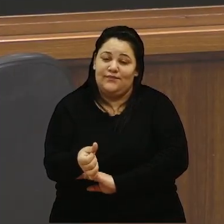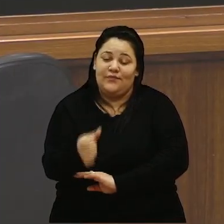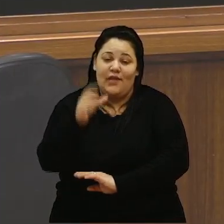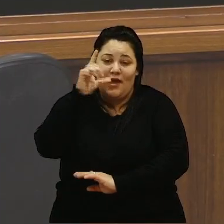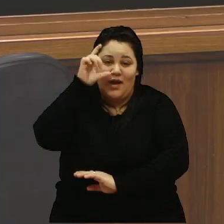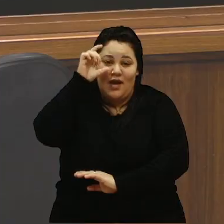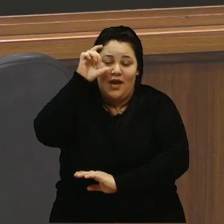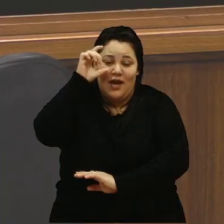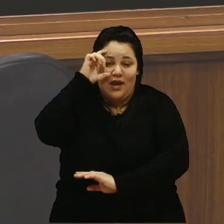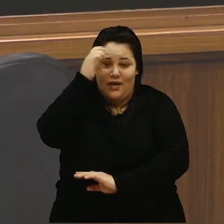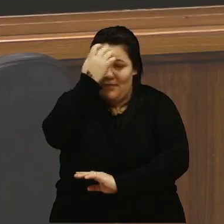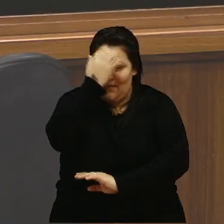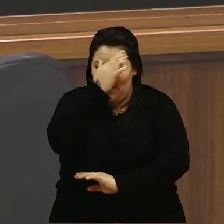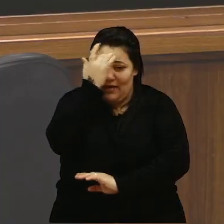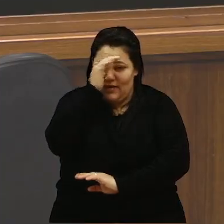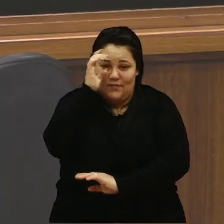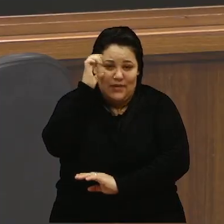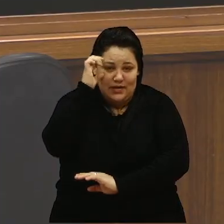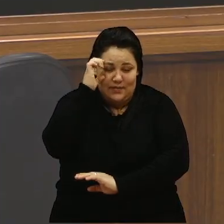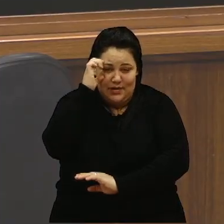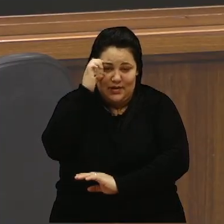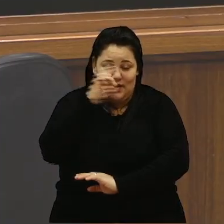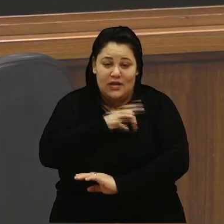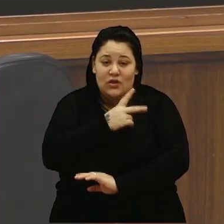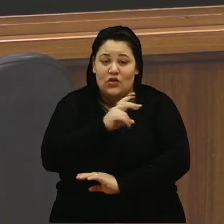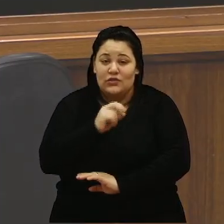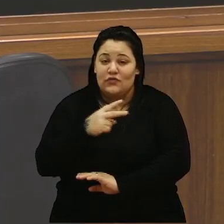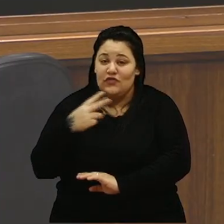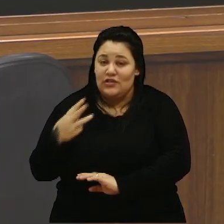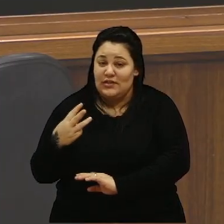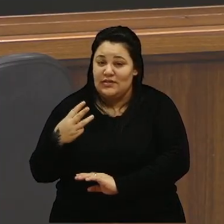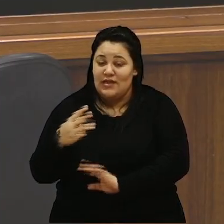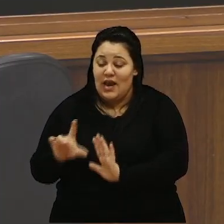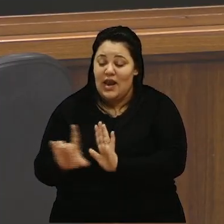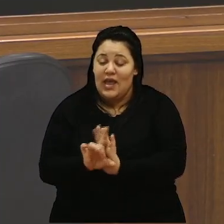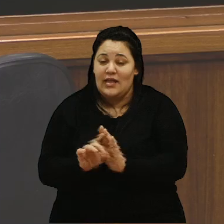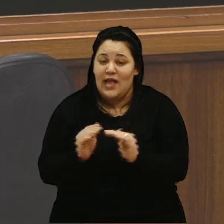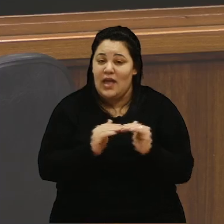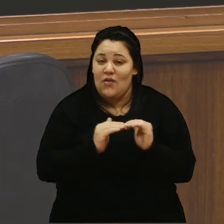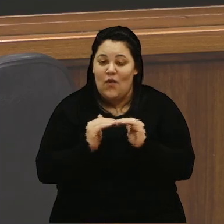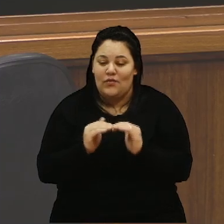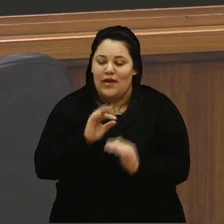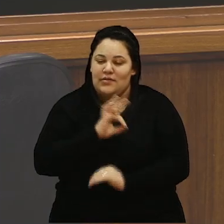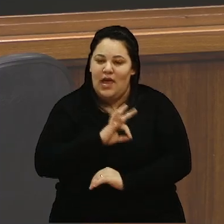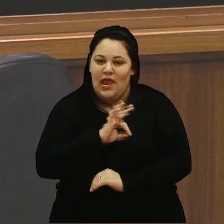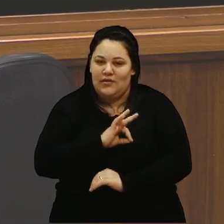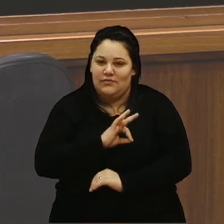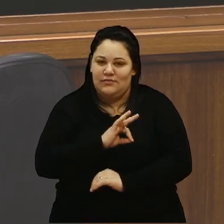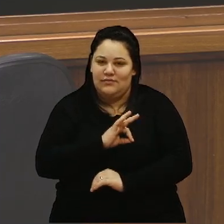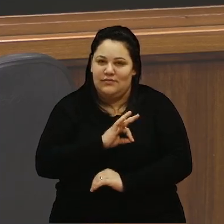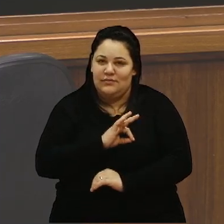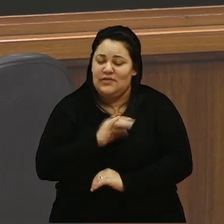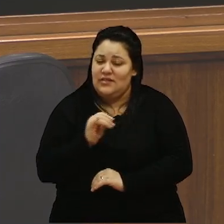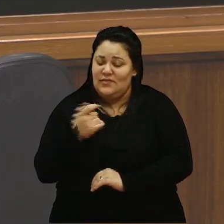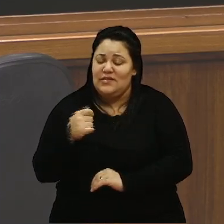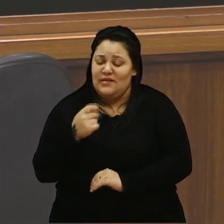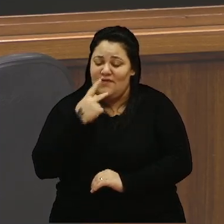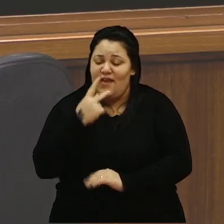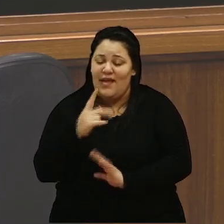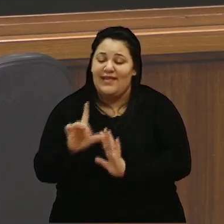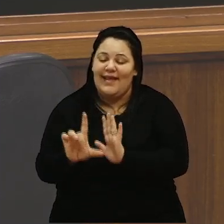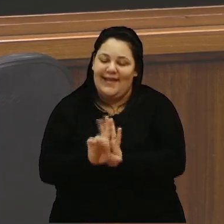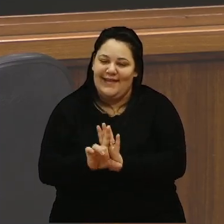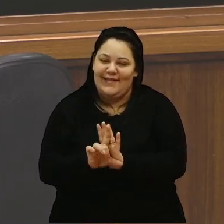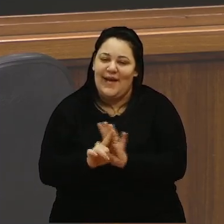Em 2023, a lei da igualdade salarial. Se a gente tem que falar dessas leis, é porque a gente tem